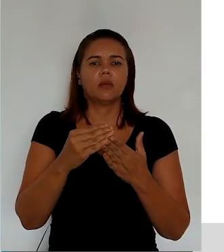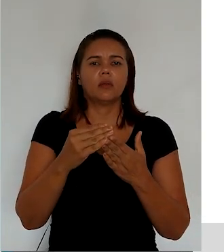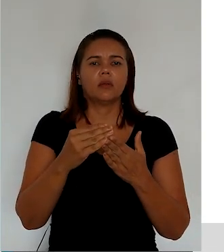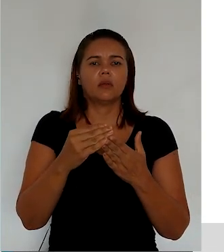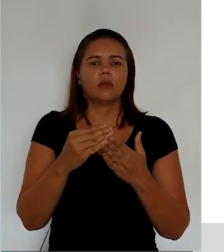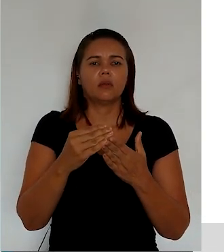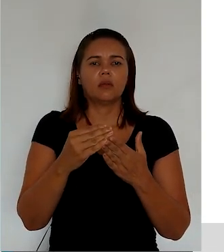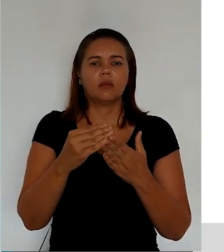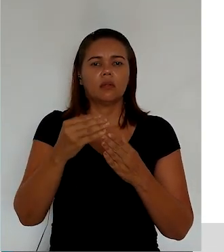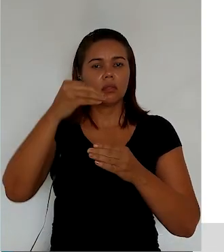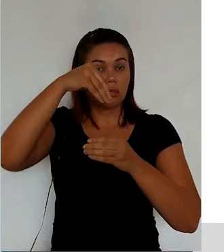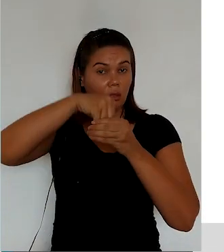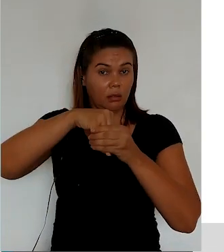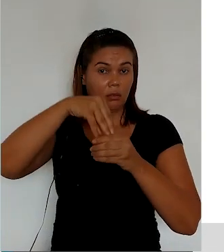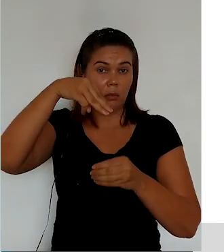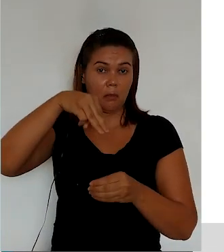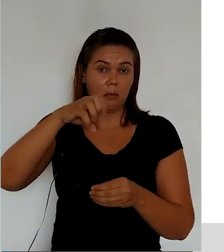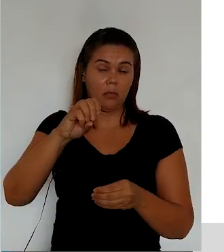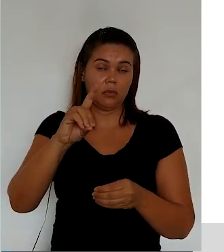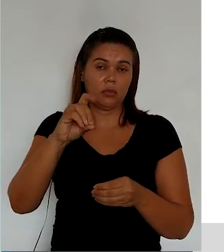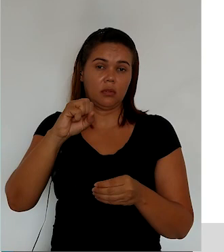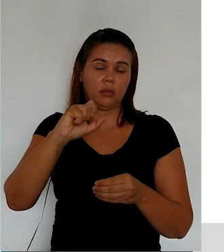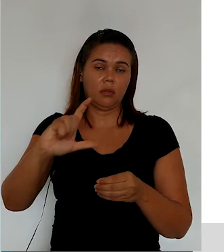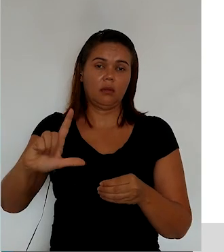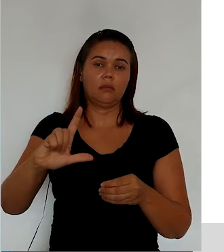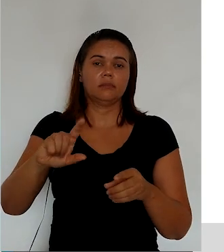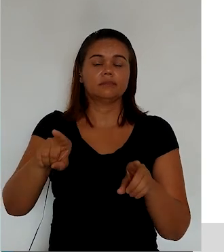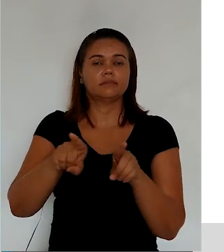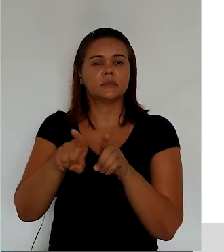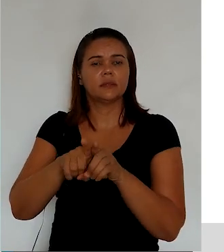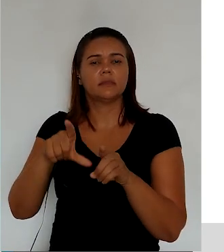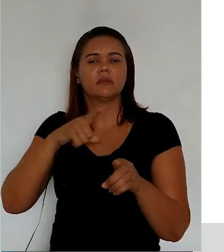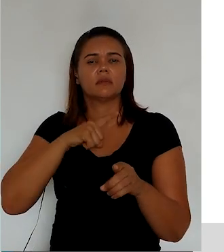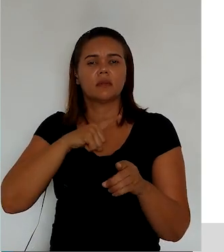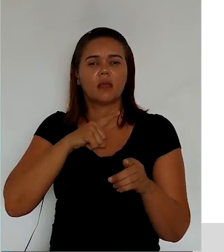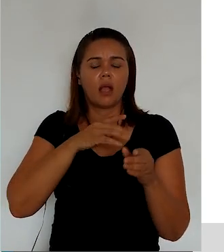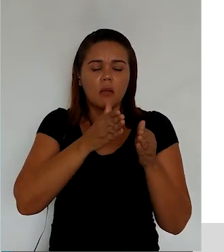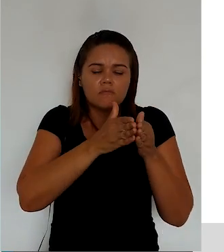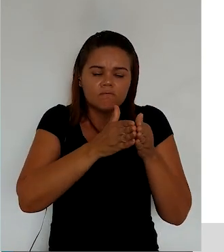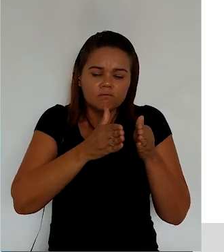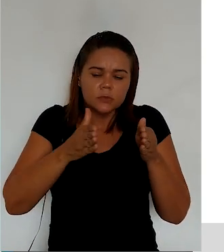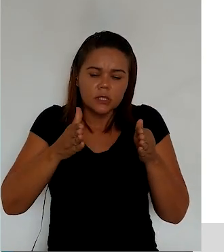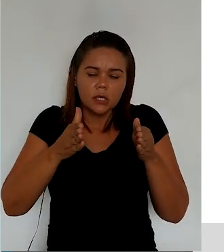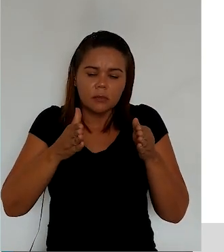Ranvier, apontado pela seta, delimita um segmento